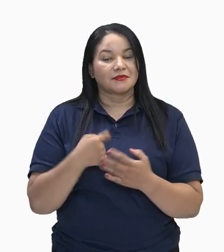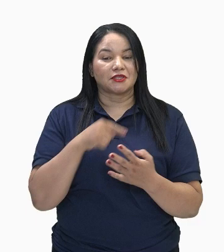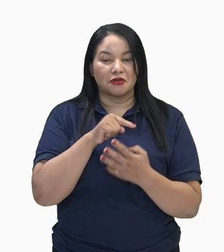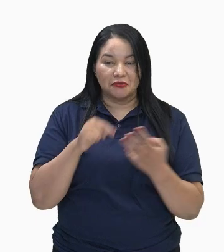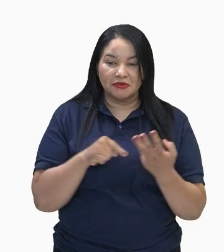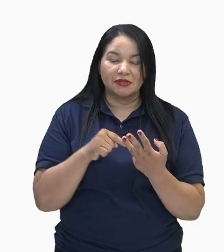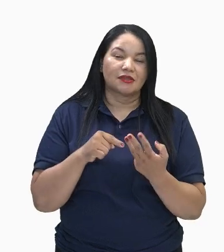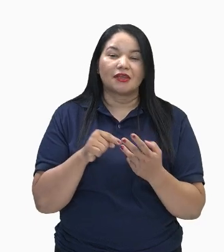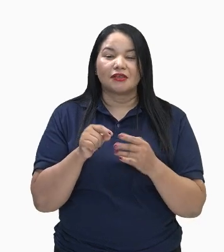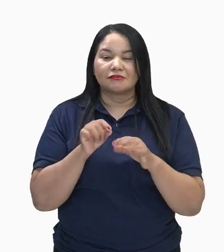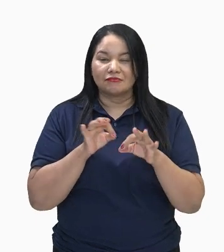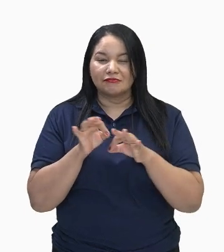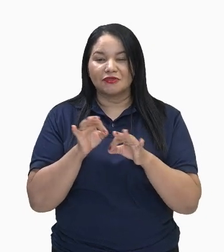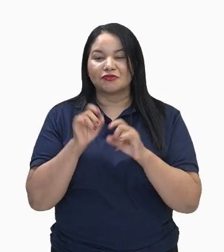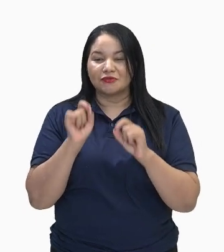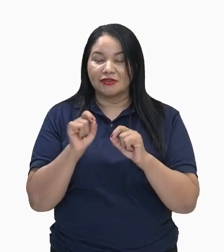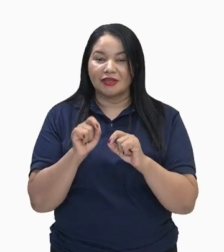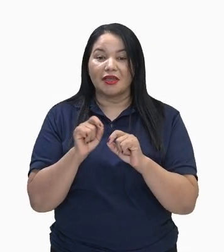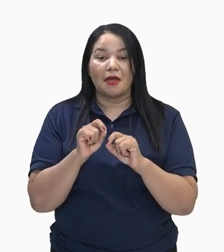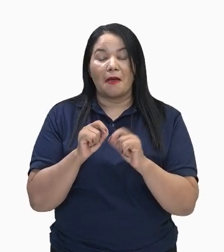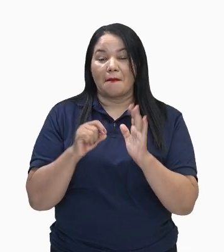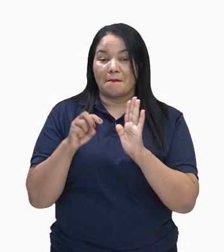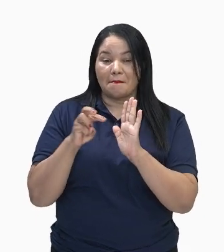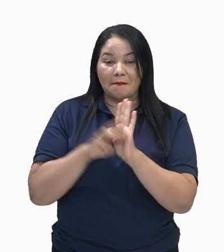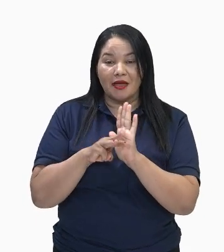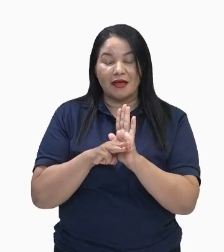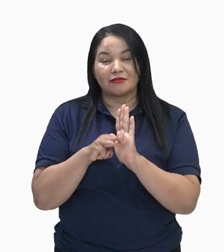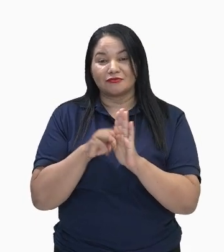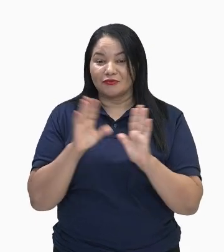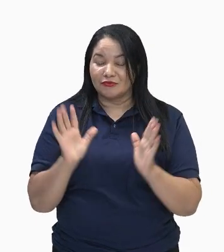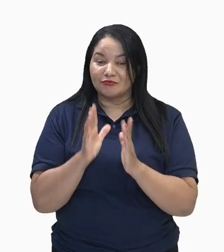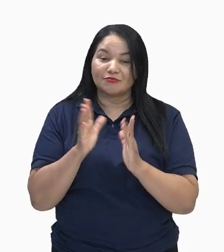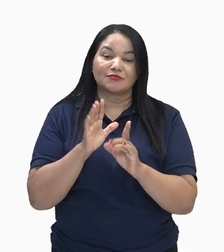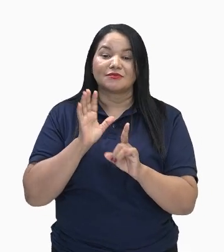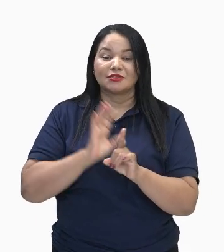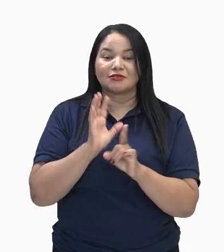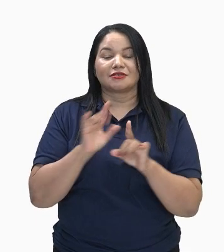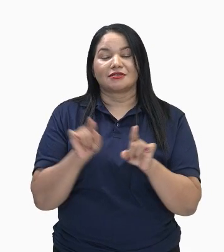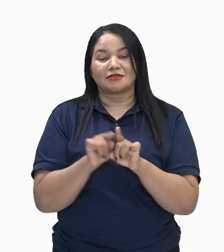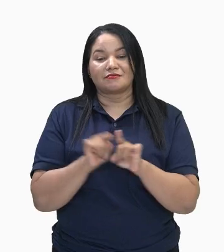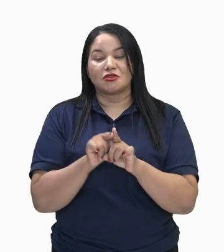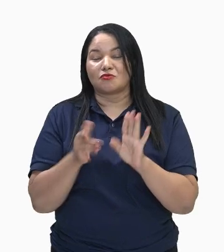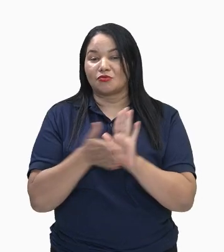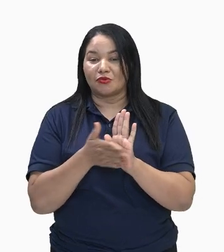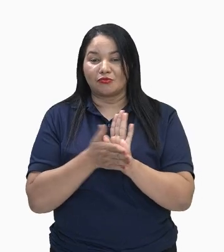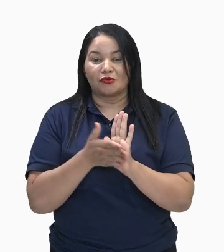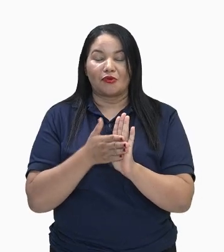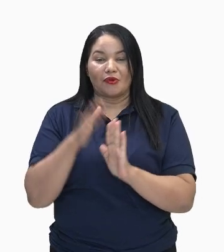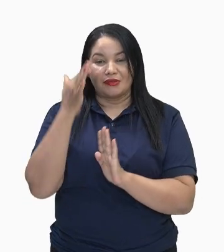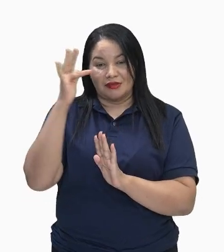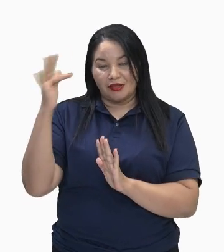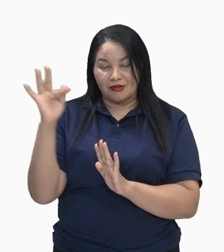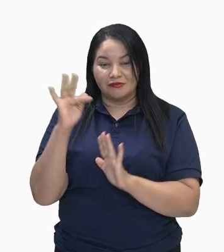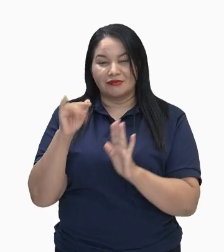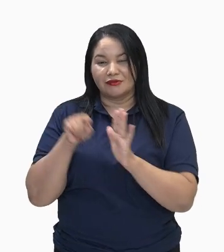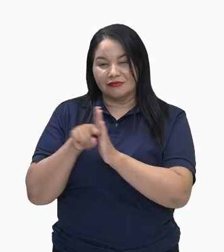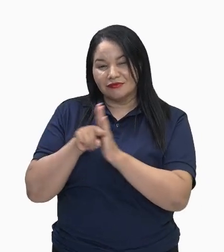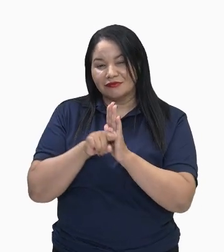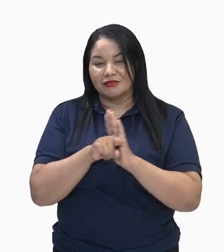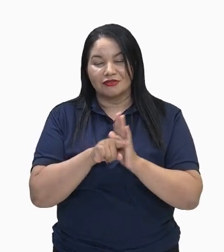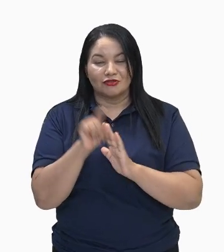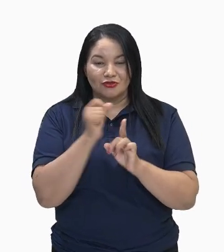do método empírico indutivo, para propor uma teoria da investigação